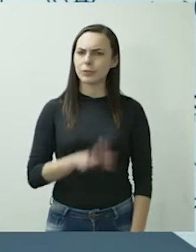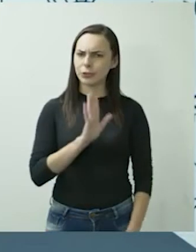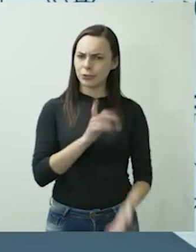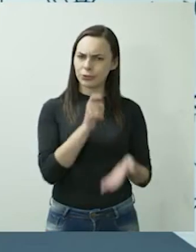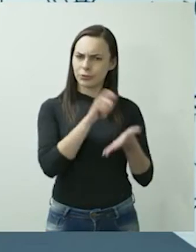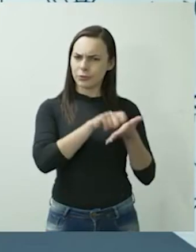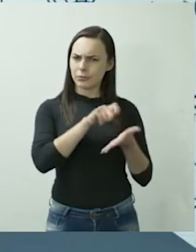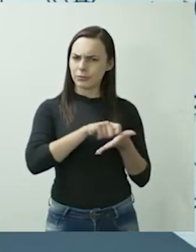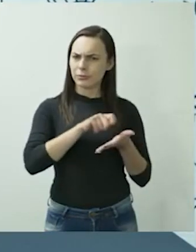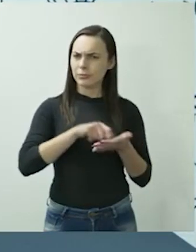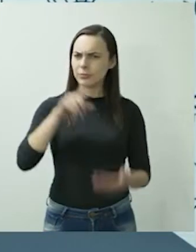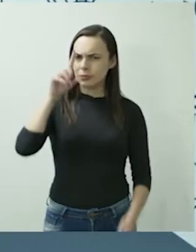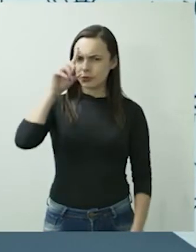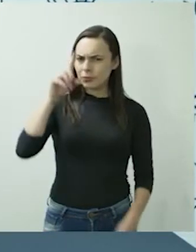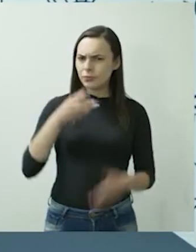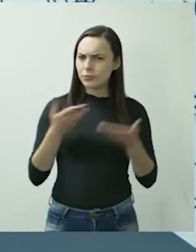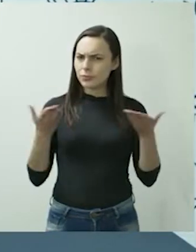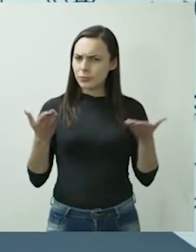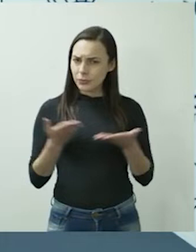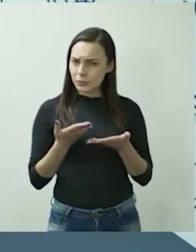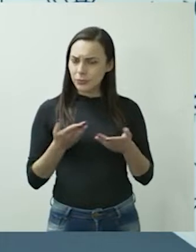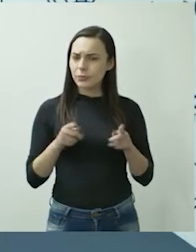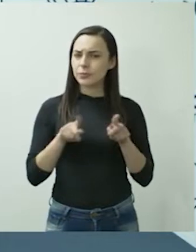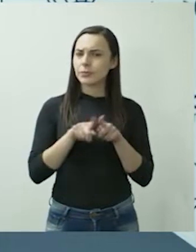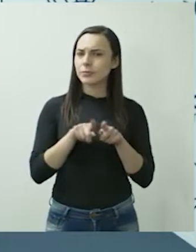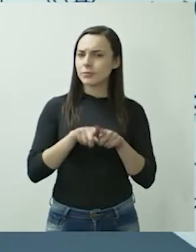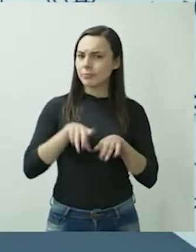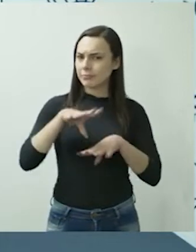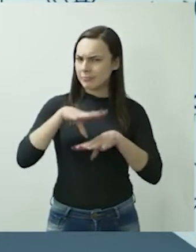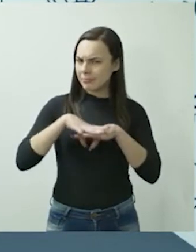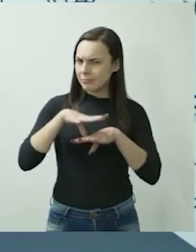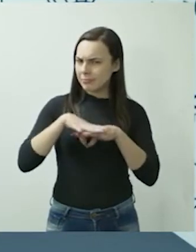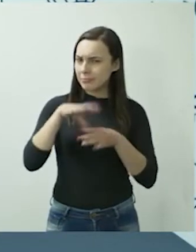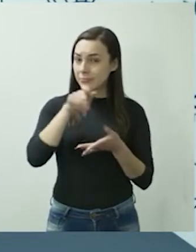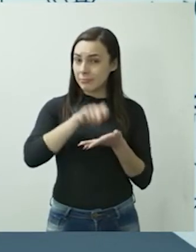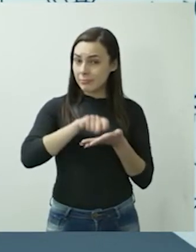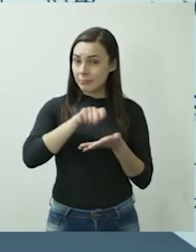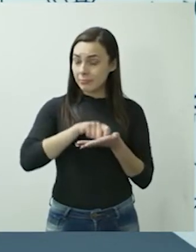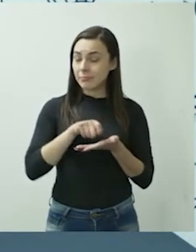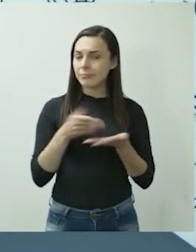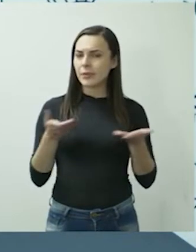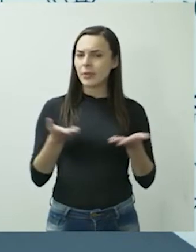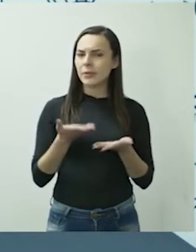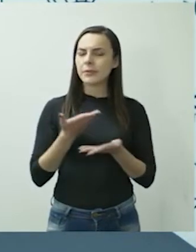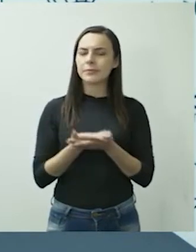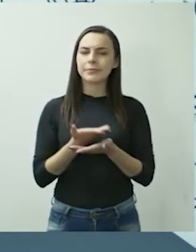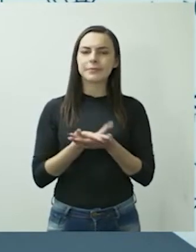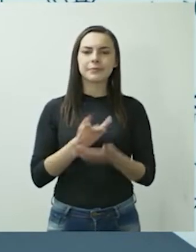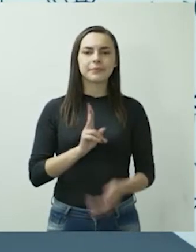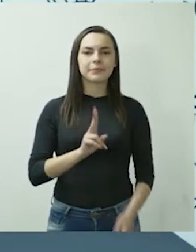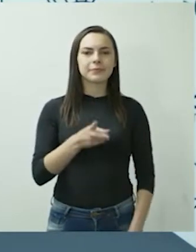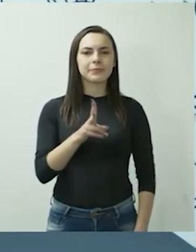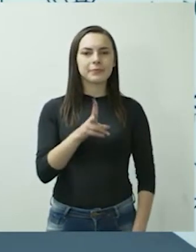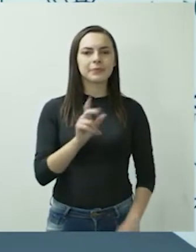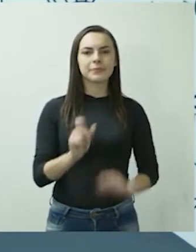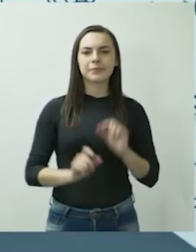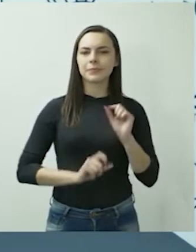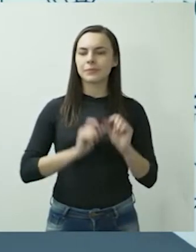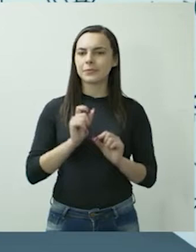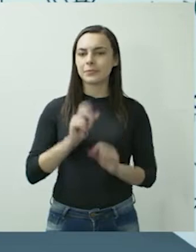Escreveram, então, a data no caderno. Matemática. Agora nós vamos continuar a nossa aula com